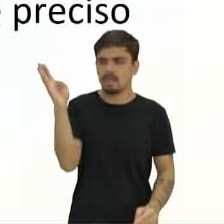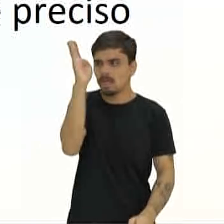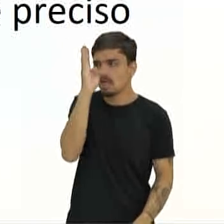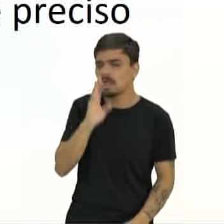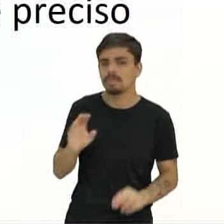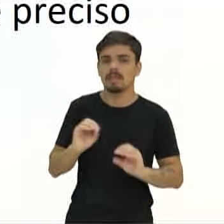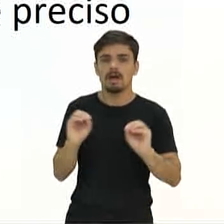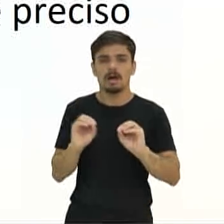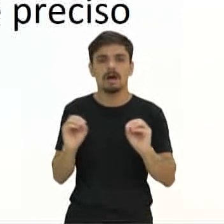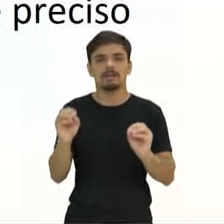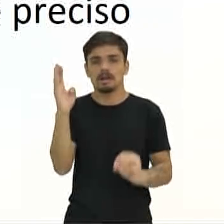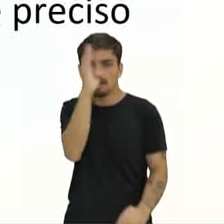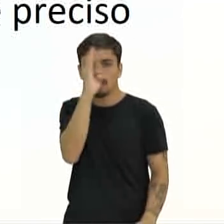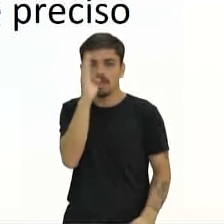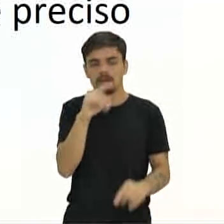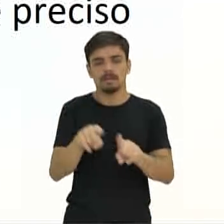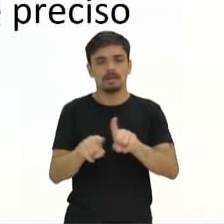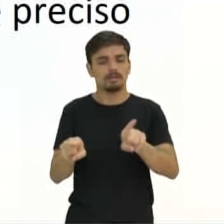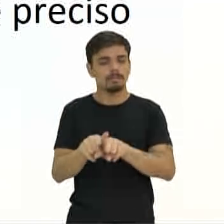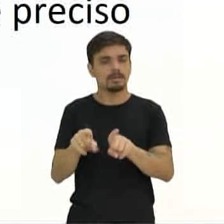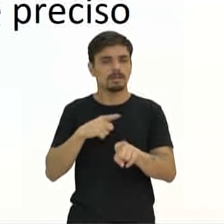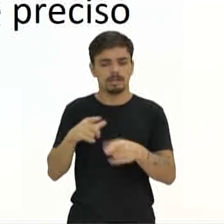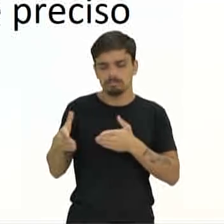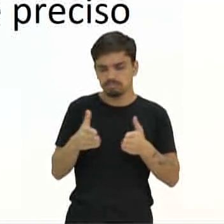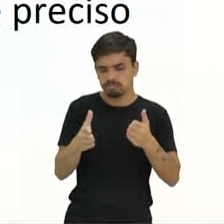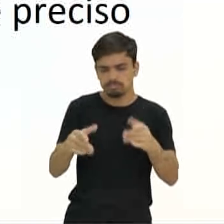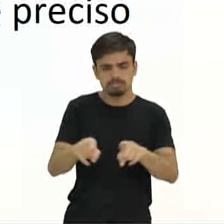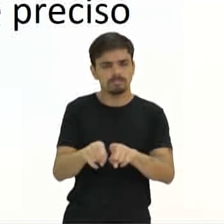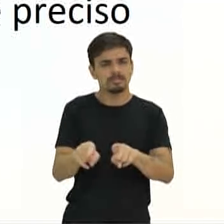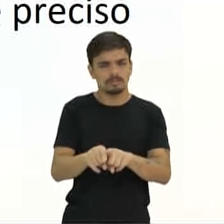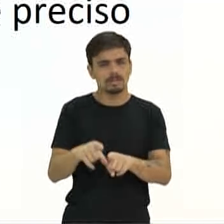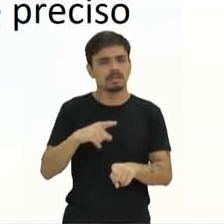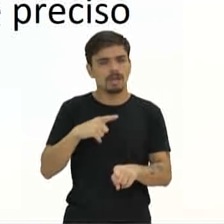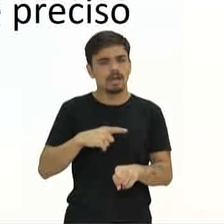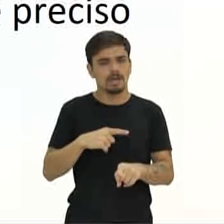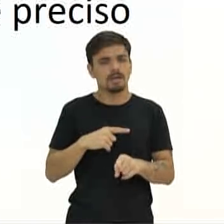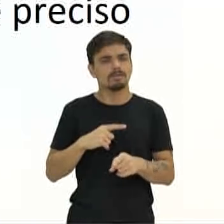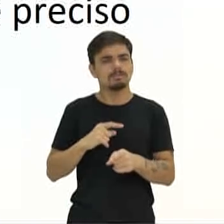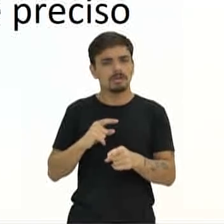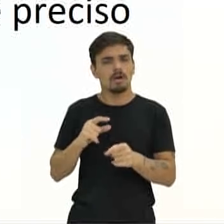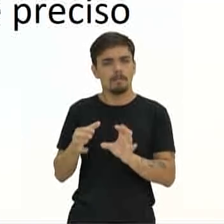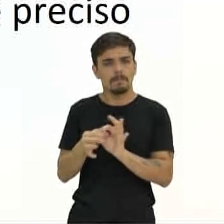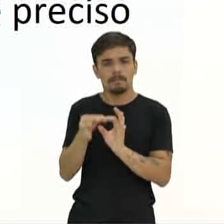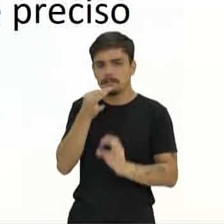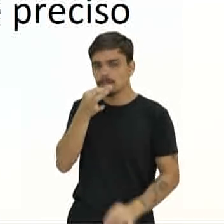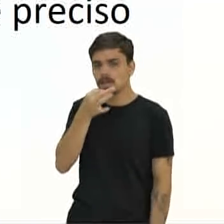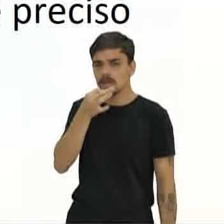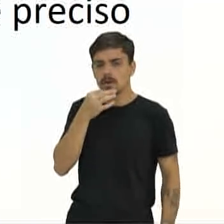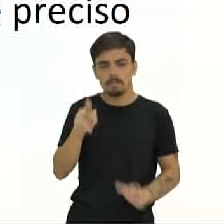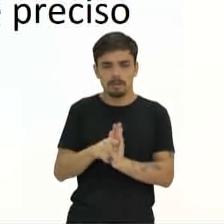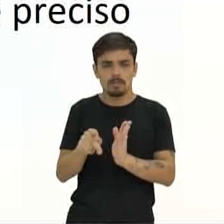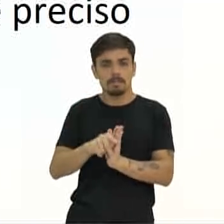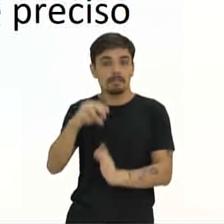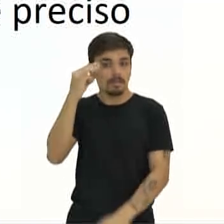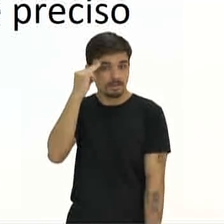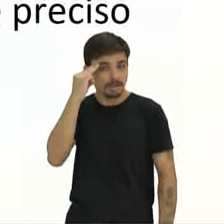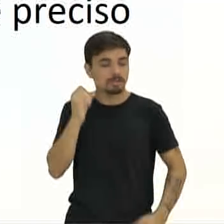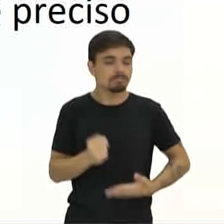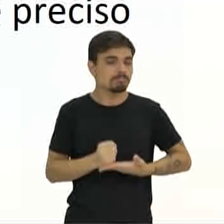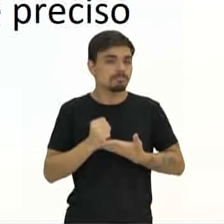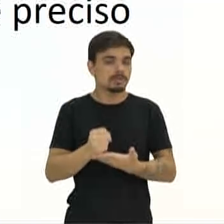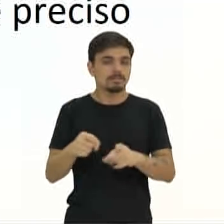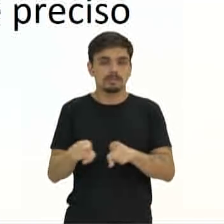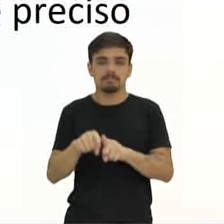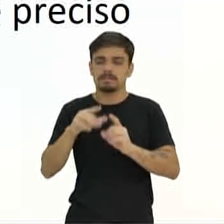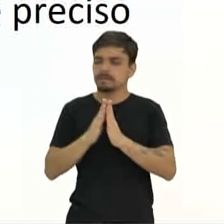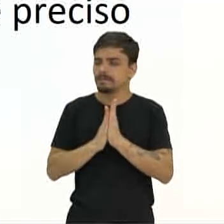nadar contra toda essa louca correnteza. Ter opiniões próprias, amadurecer, ajuda. Combater a ânsia por coisas